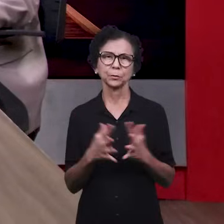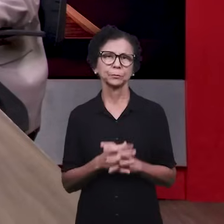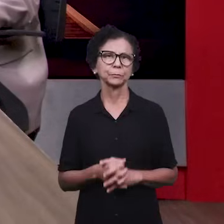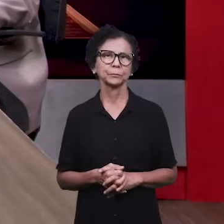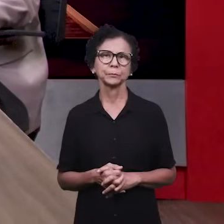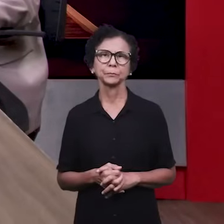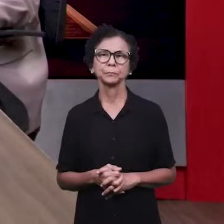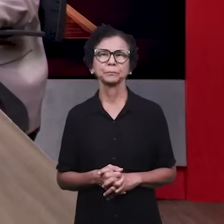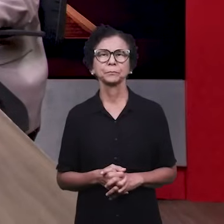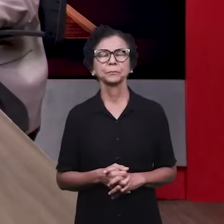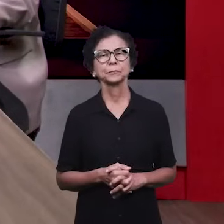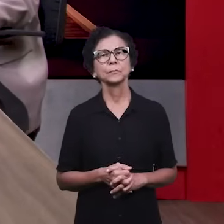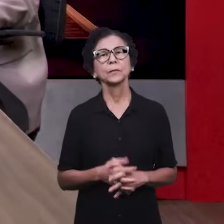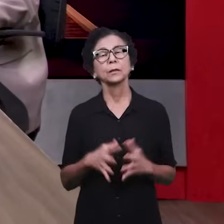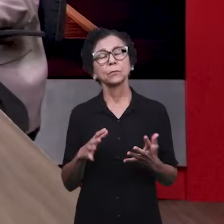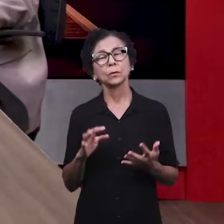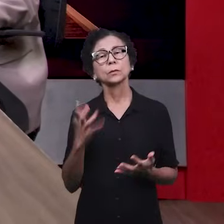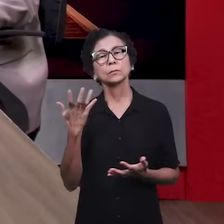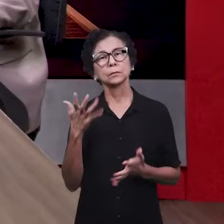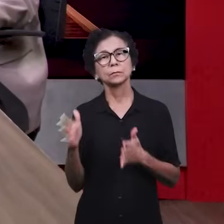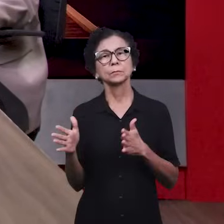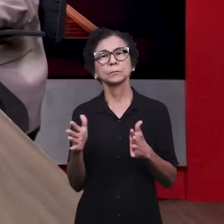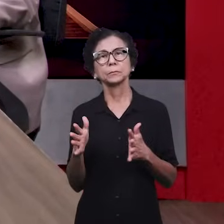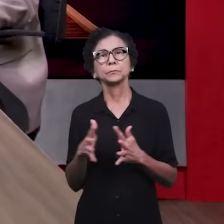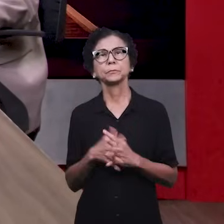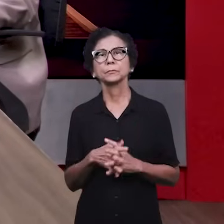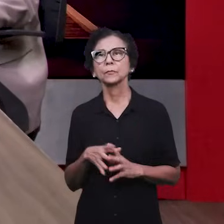Então foi exatamente isso que aconteceu nesse período.